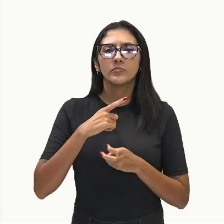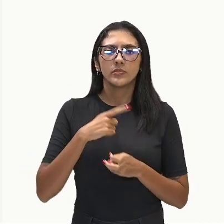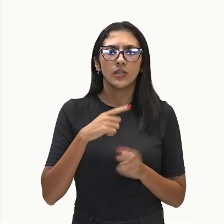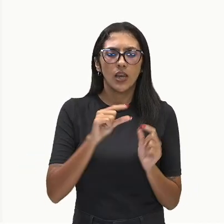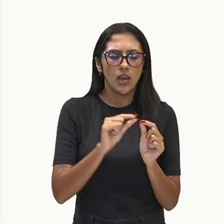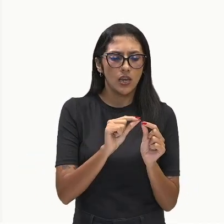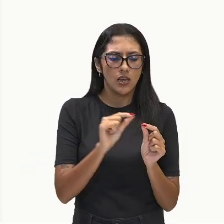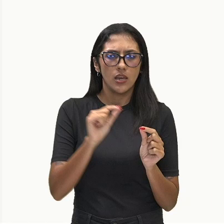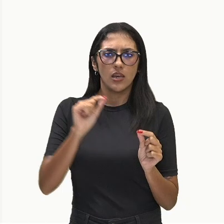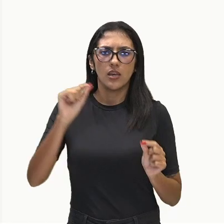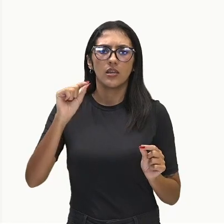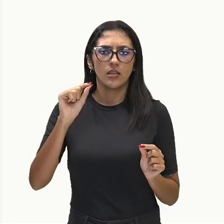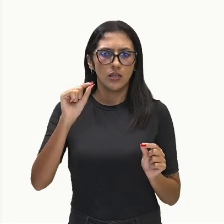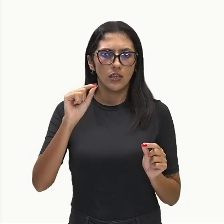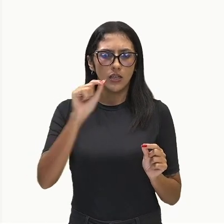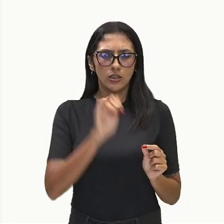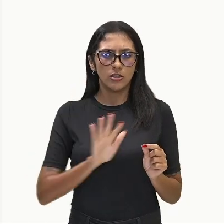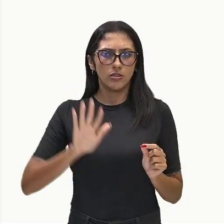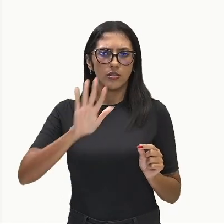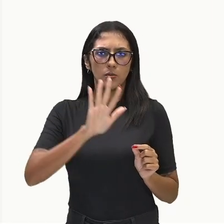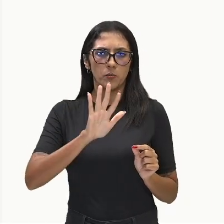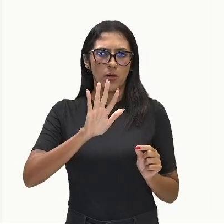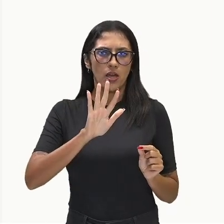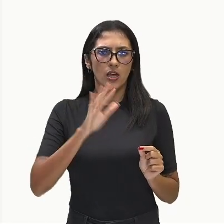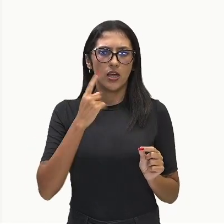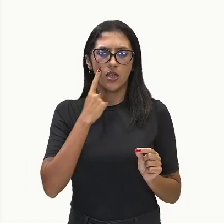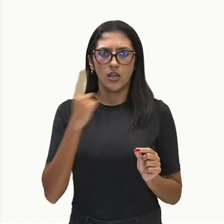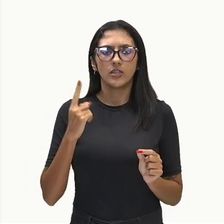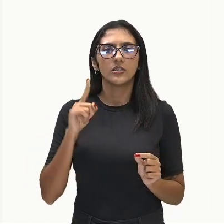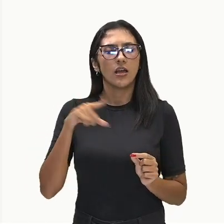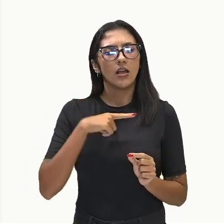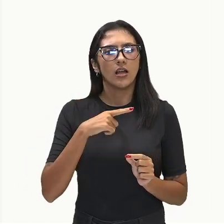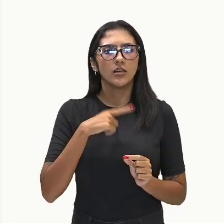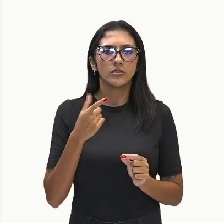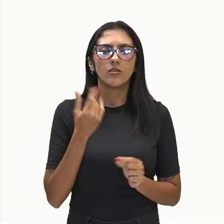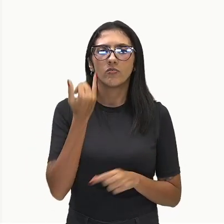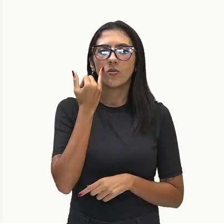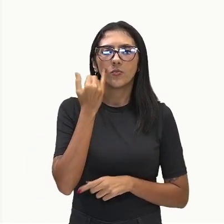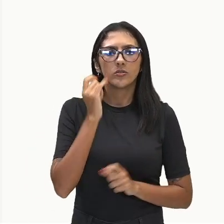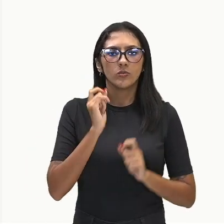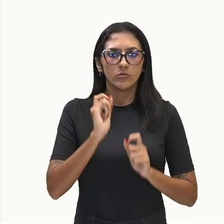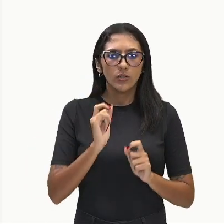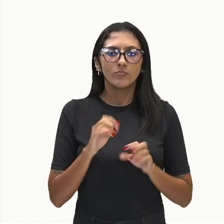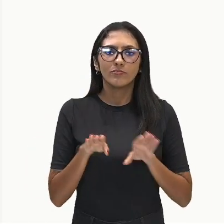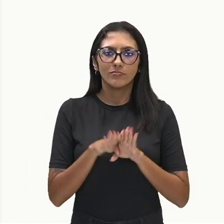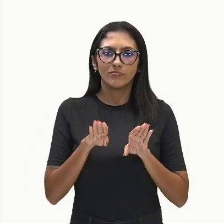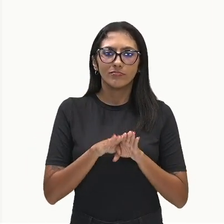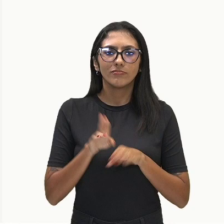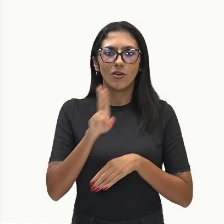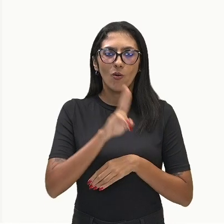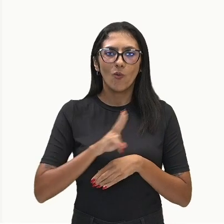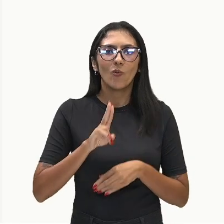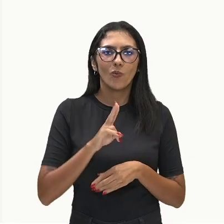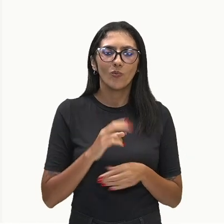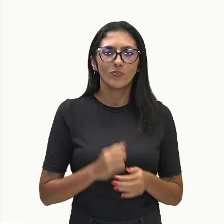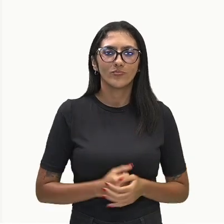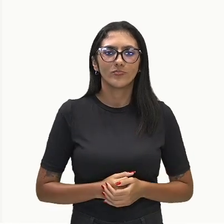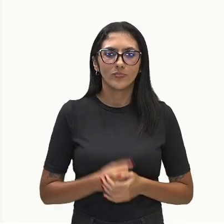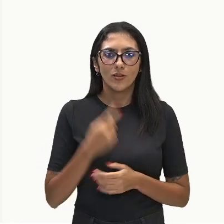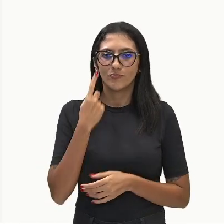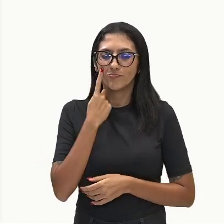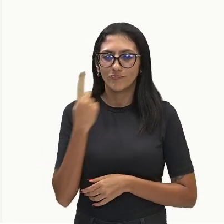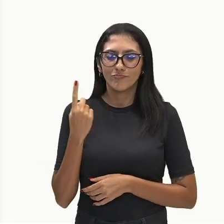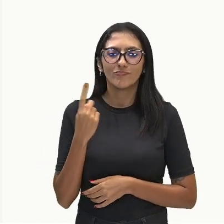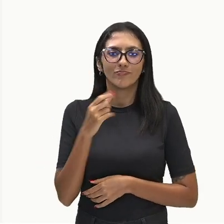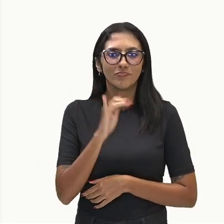reta, a diagonal do quadrado, a gente forma um triângulo retângulo. Olha só.